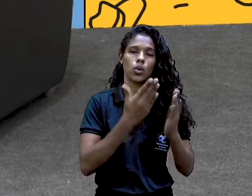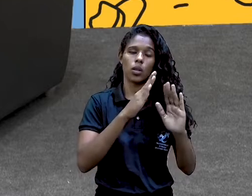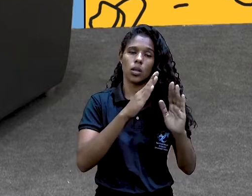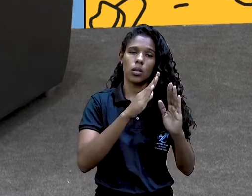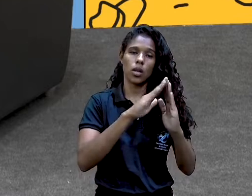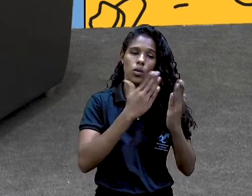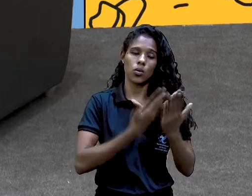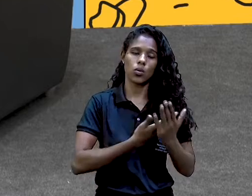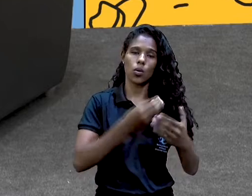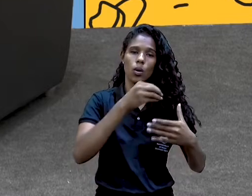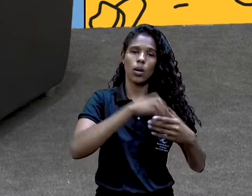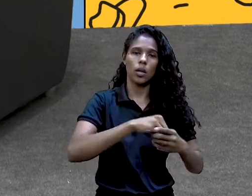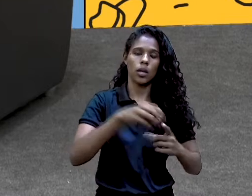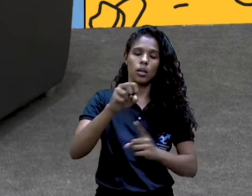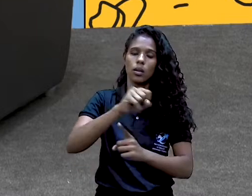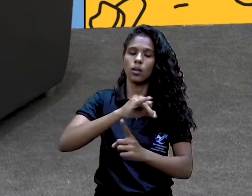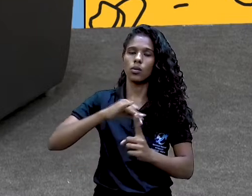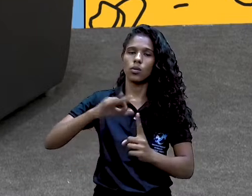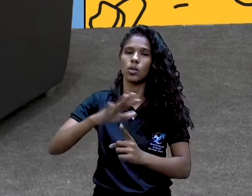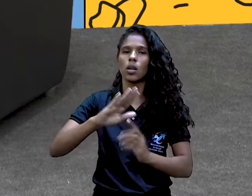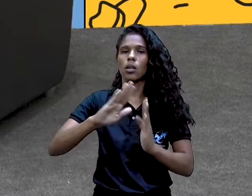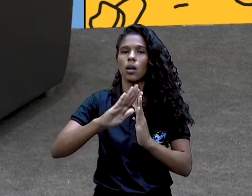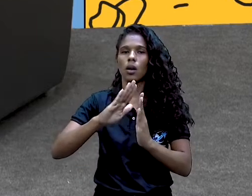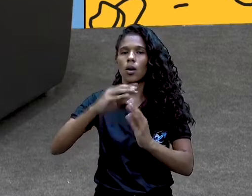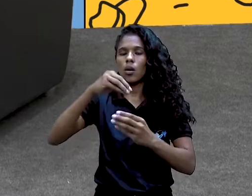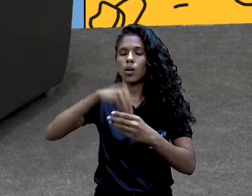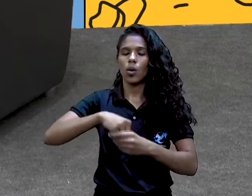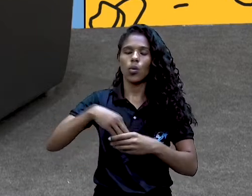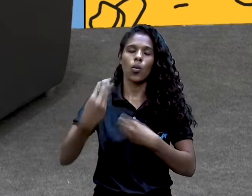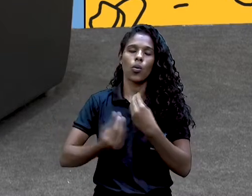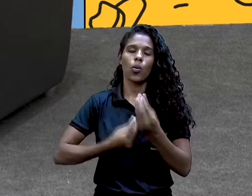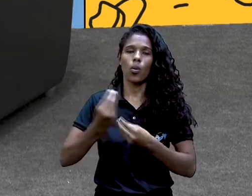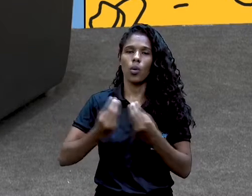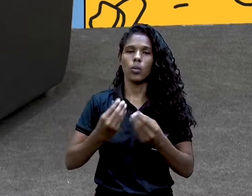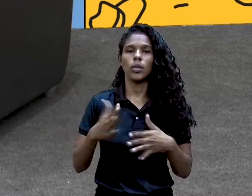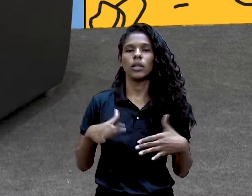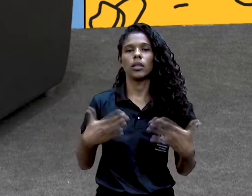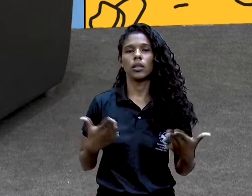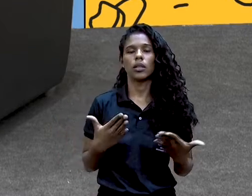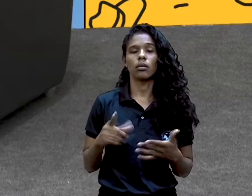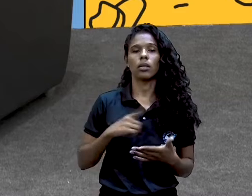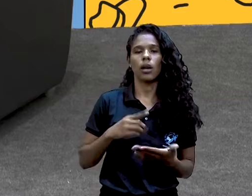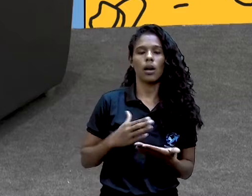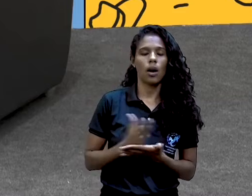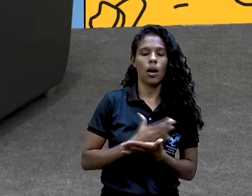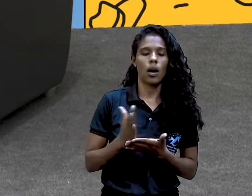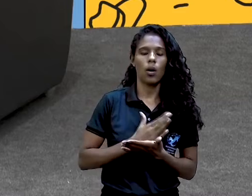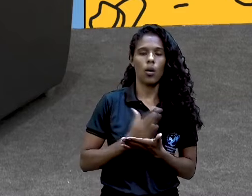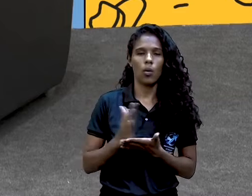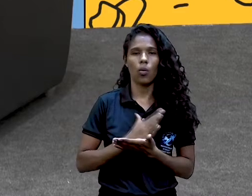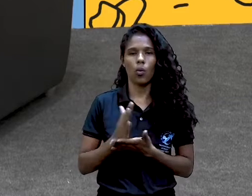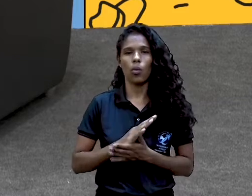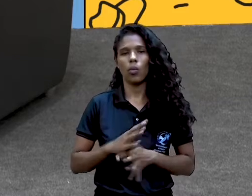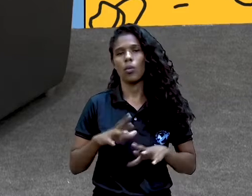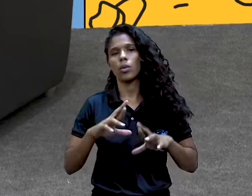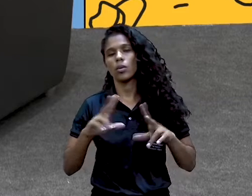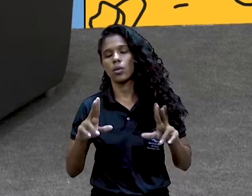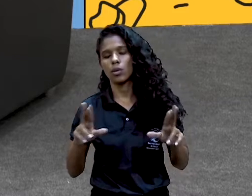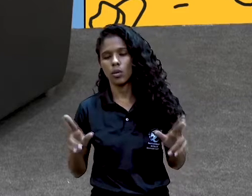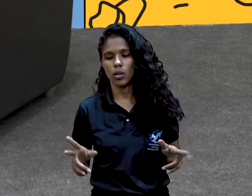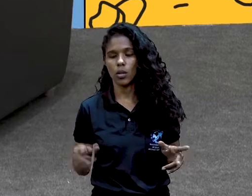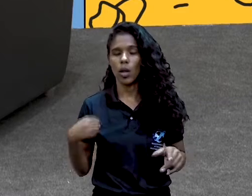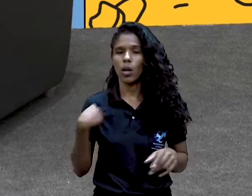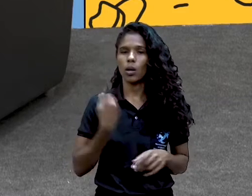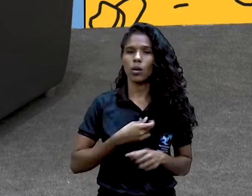tem também a oferecer. Então, são algumas das situações que a gente pode estar desenvolvendo dentro das escolas e que ajudam